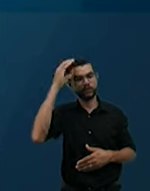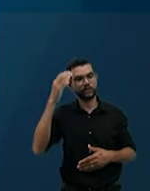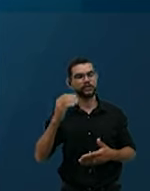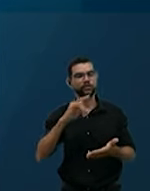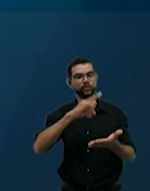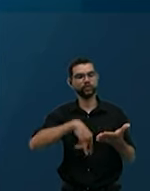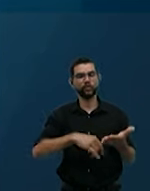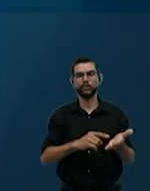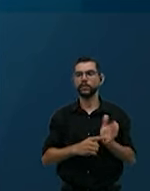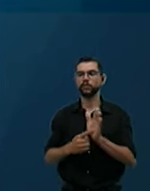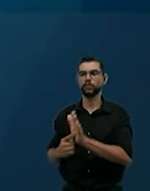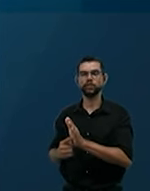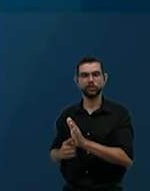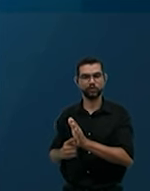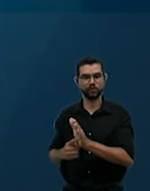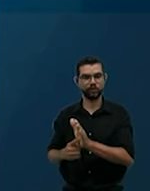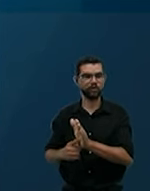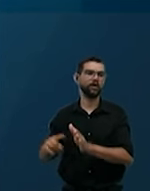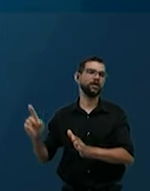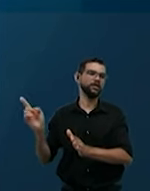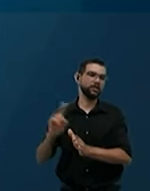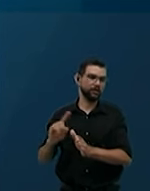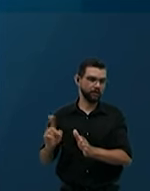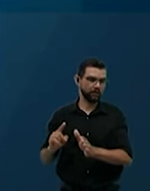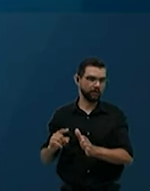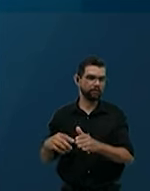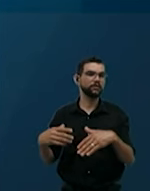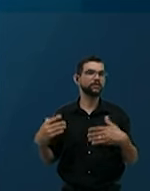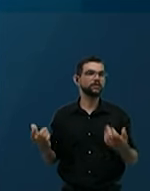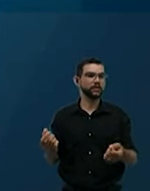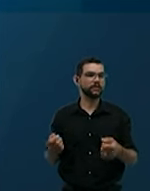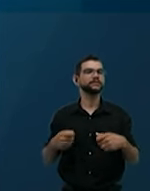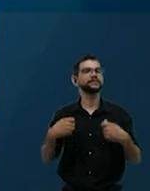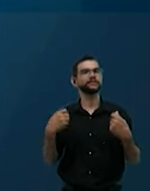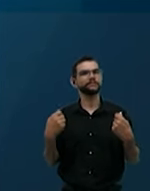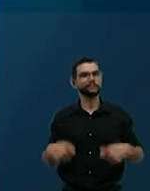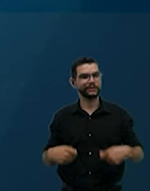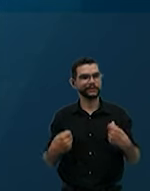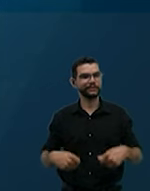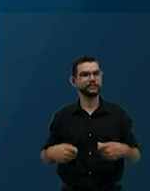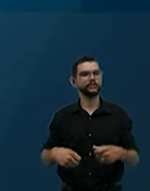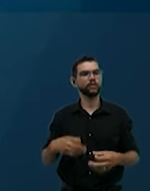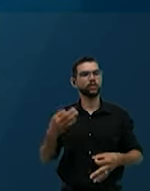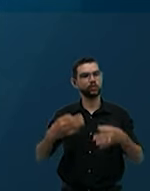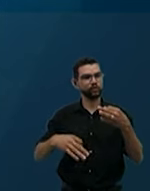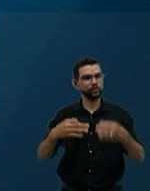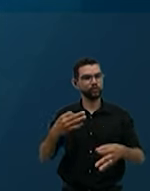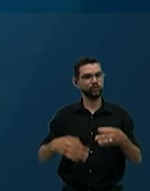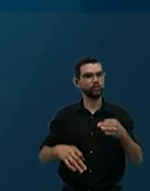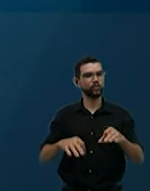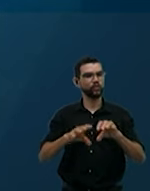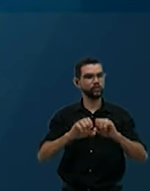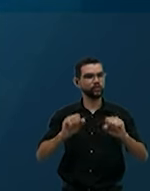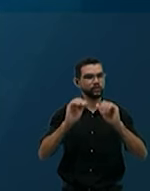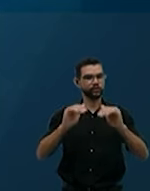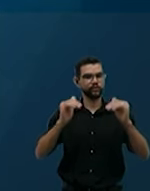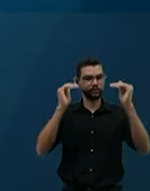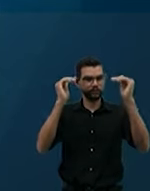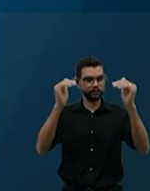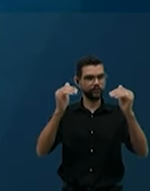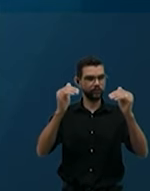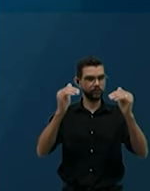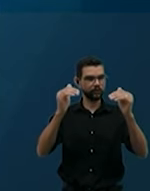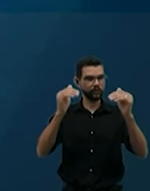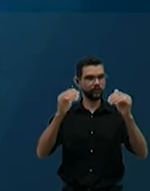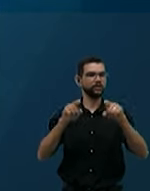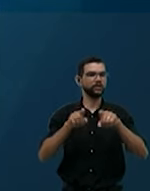haver uma casuística. O juízo, né, de primeira instância, de segundo grau, ele deve analisar processo por processo. E é